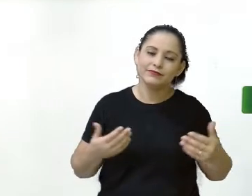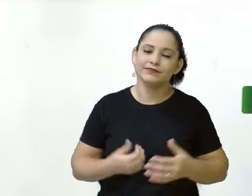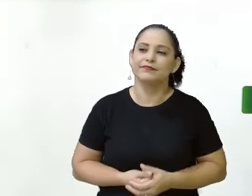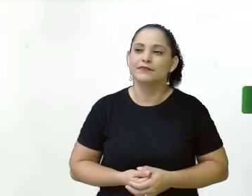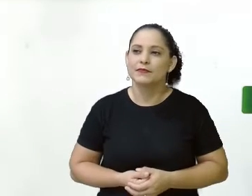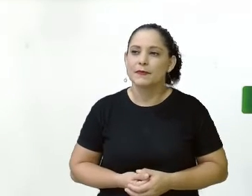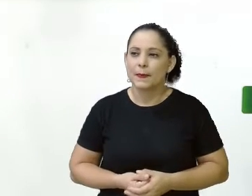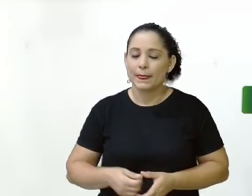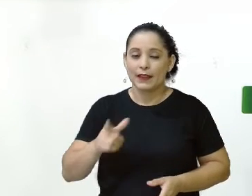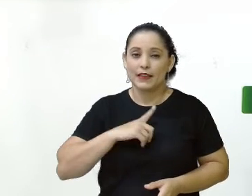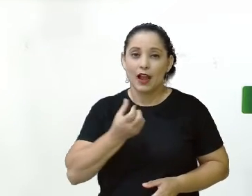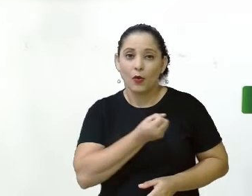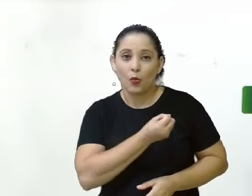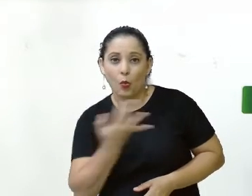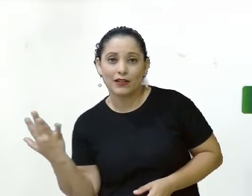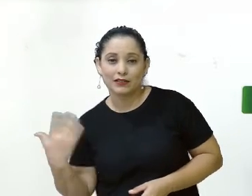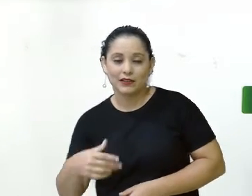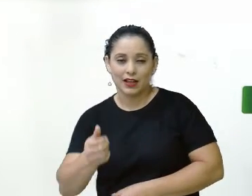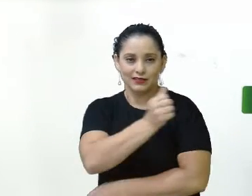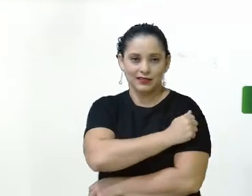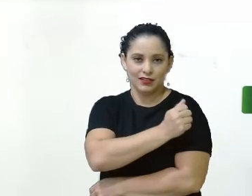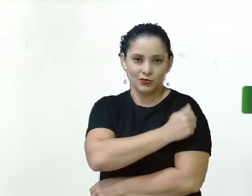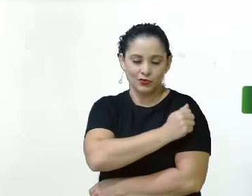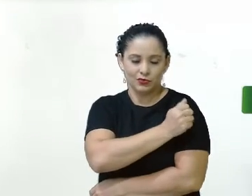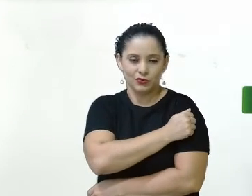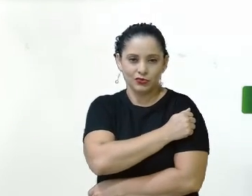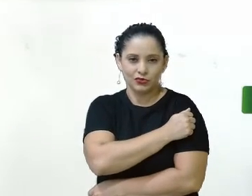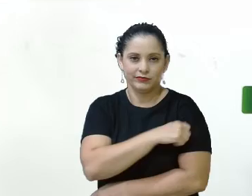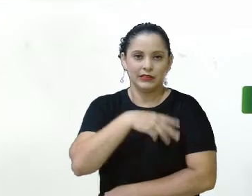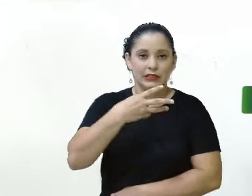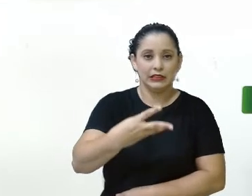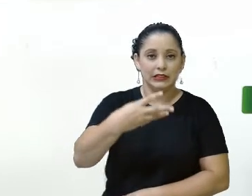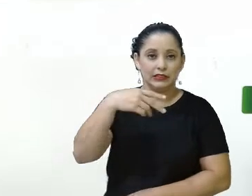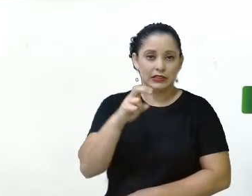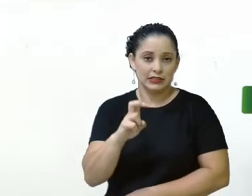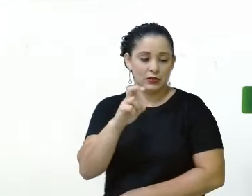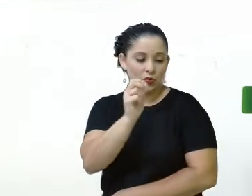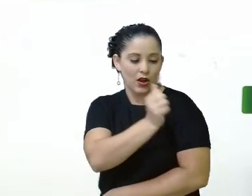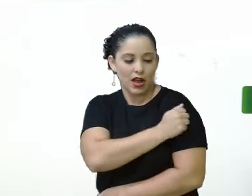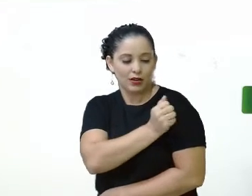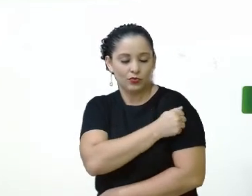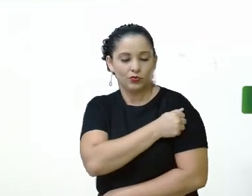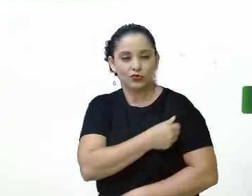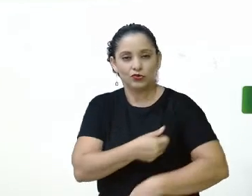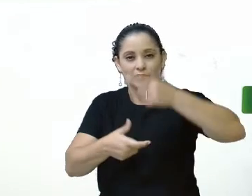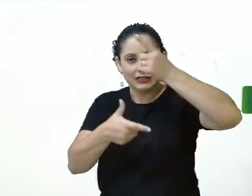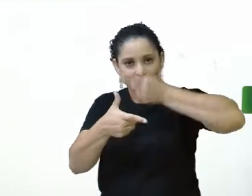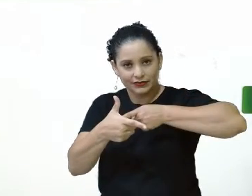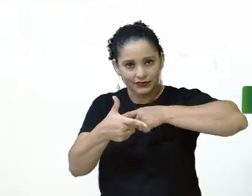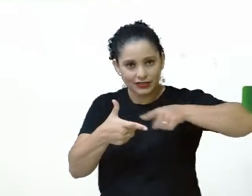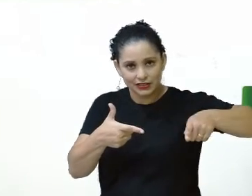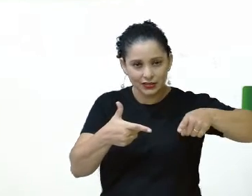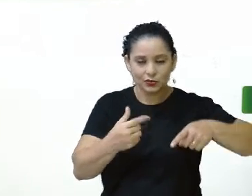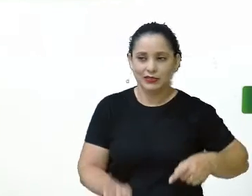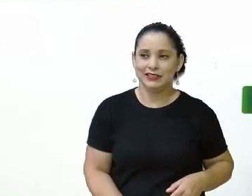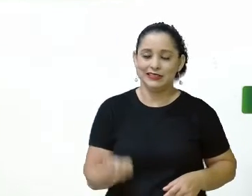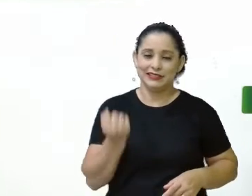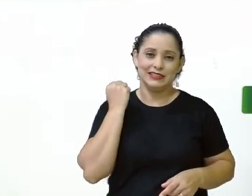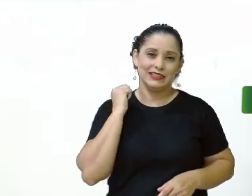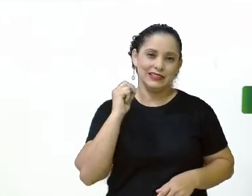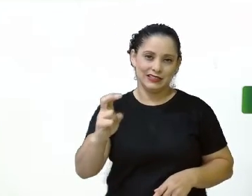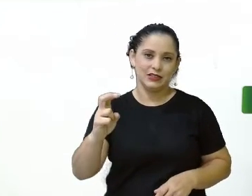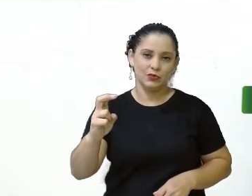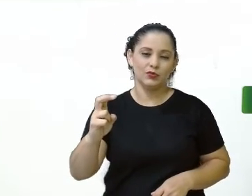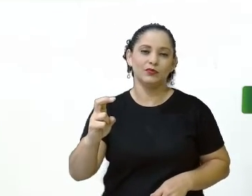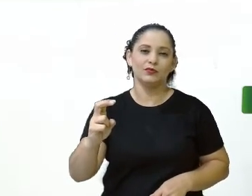olha aqui, 35, pelos grupos. É como se eu fosse pegar esse total de alunos e dividir naquelas